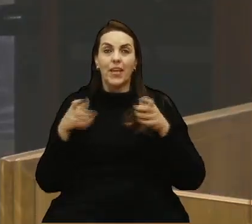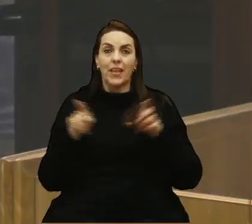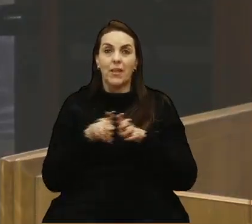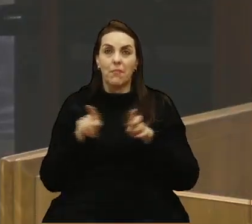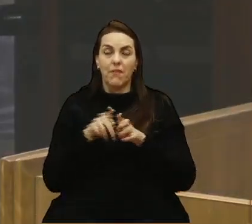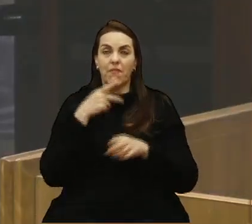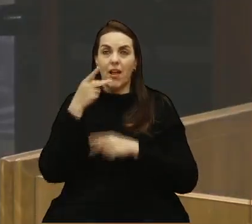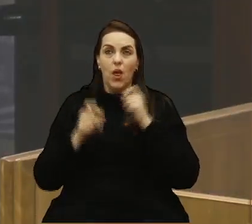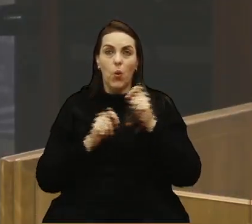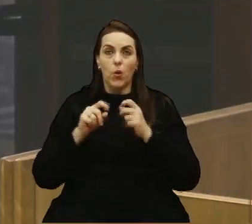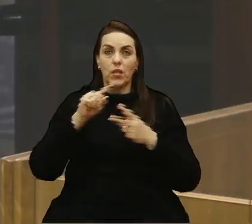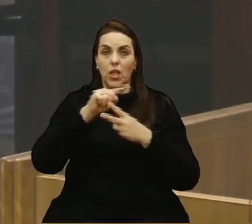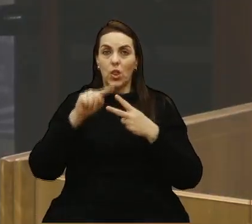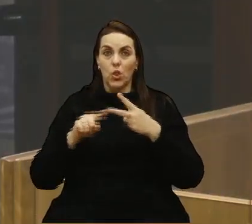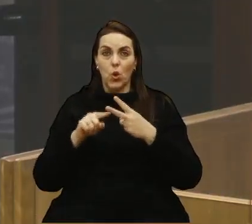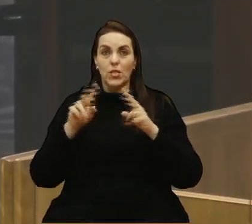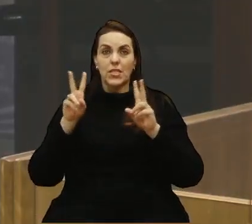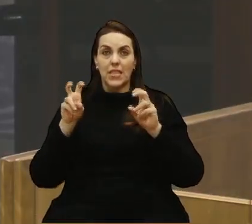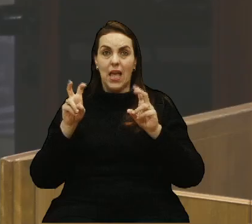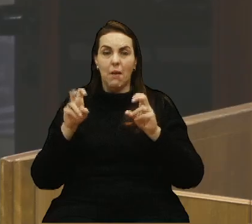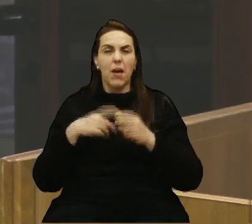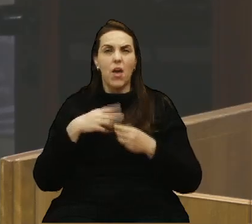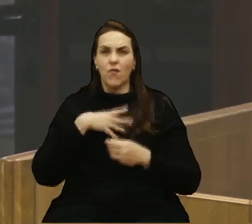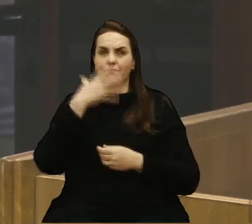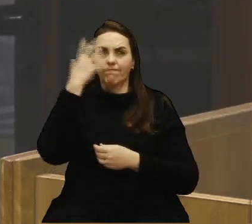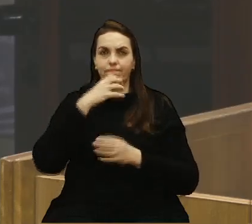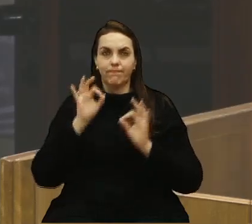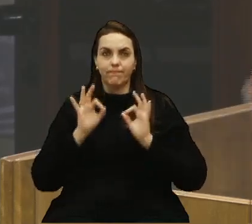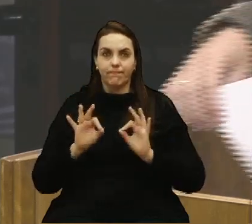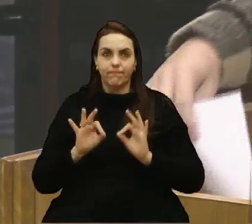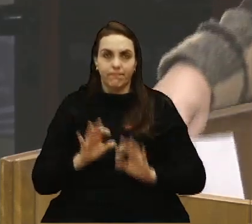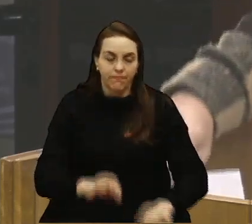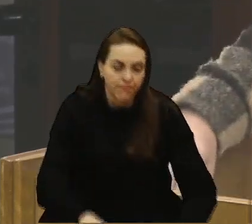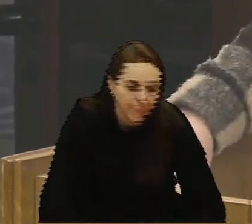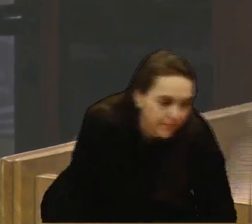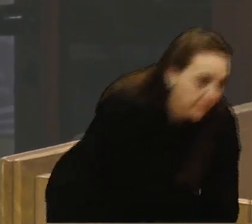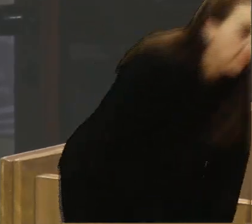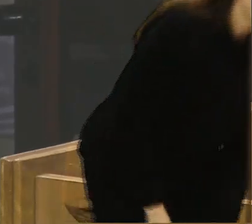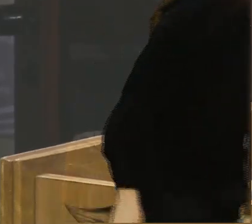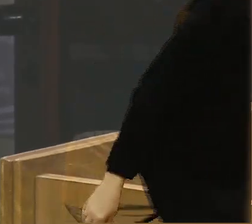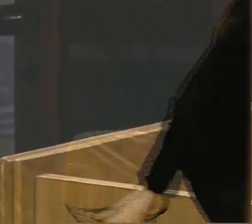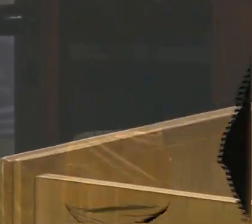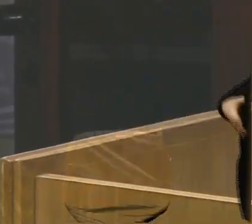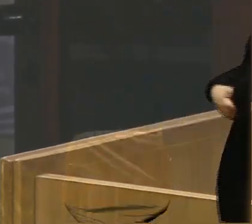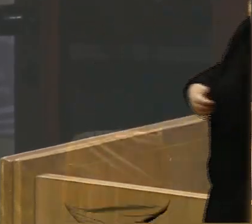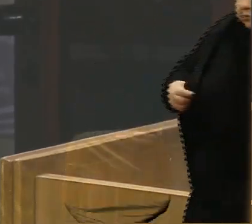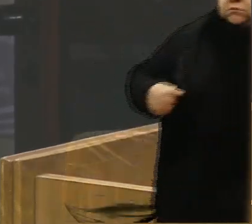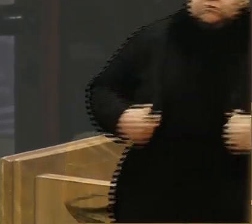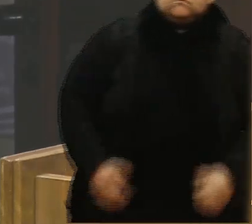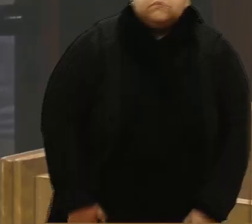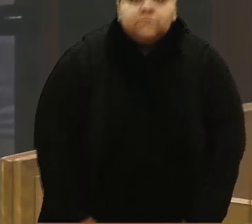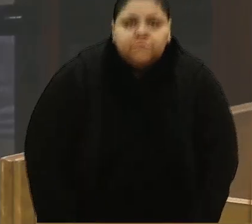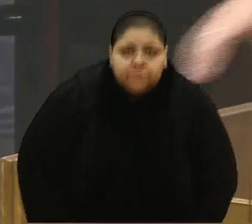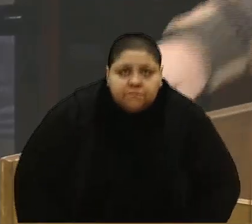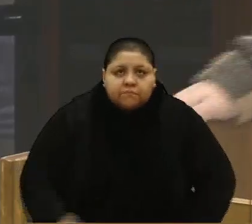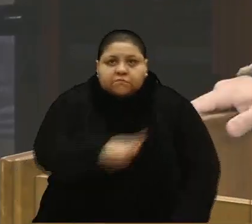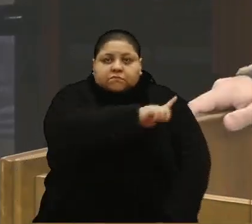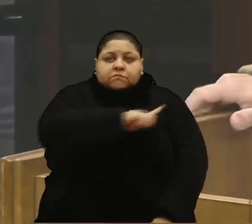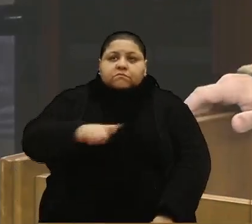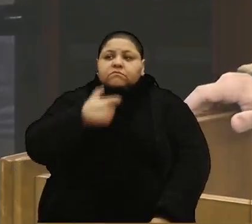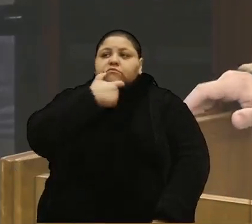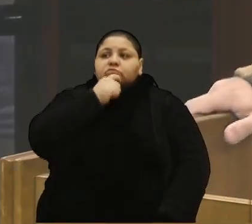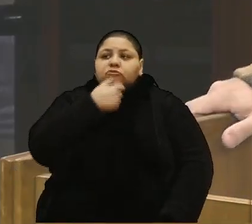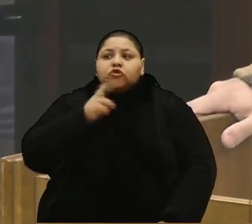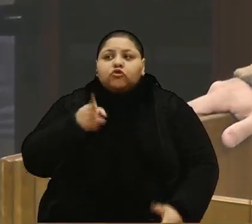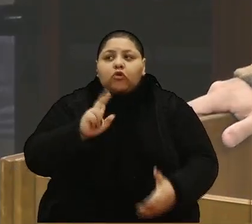tratar de outros 2 temas e por isso serei muito célere. O governo americano continua impondo sanções